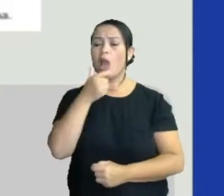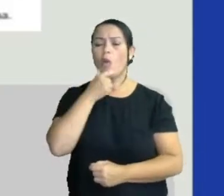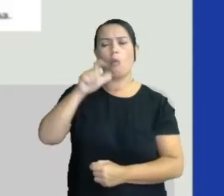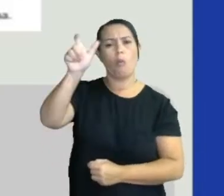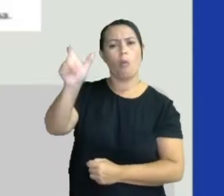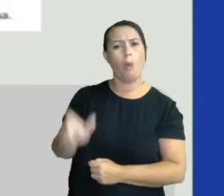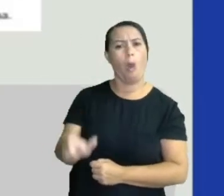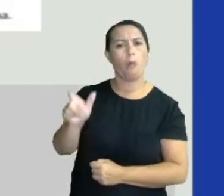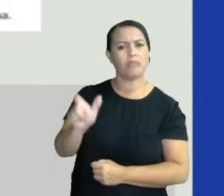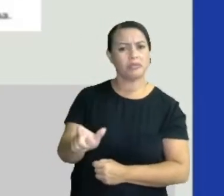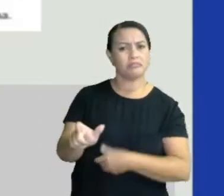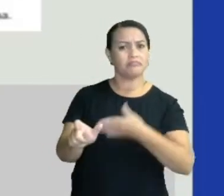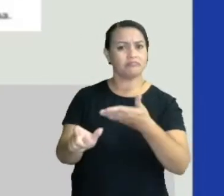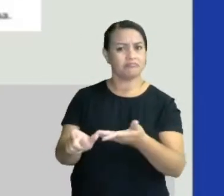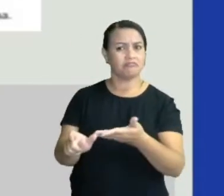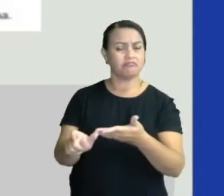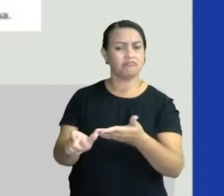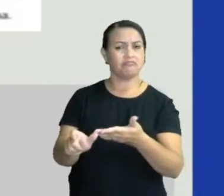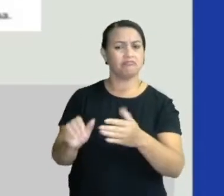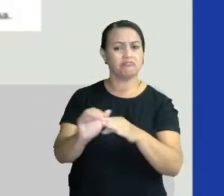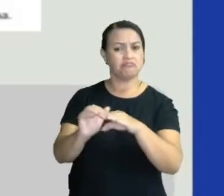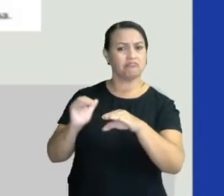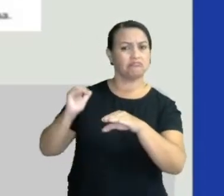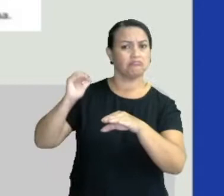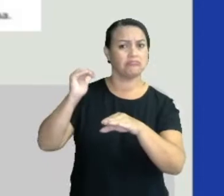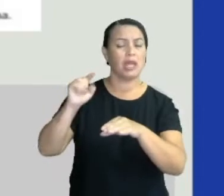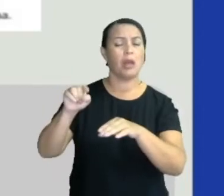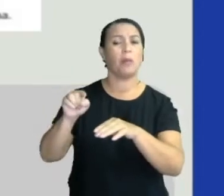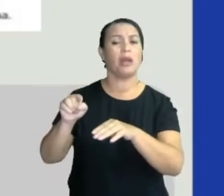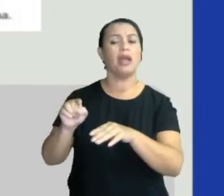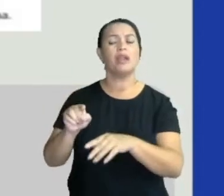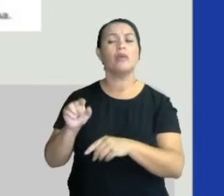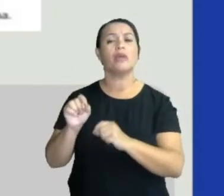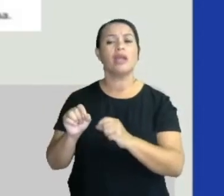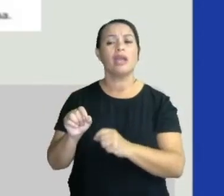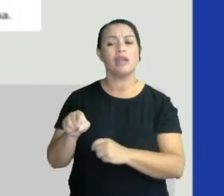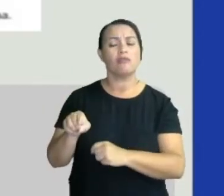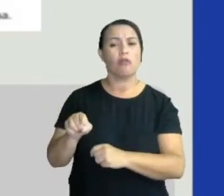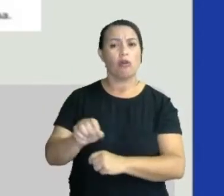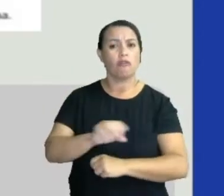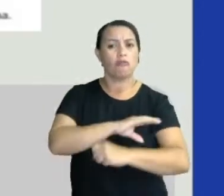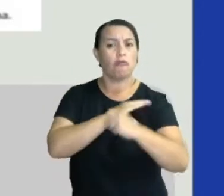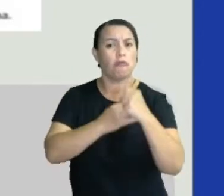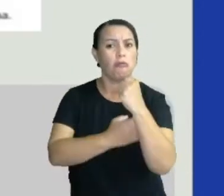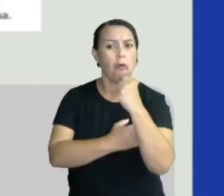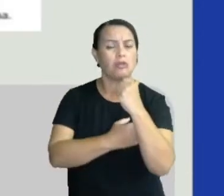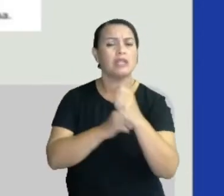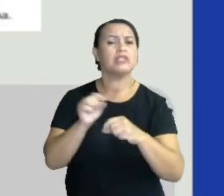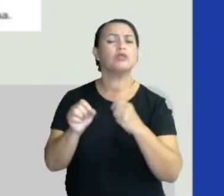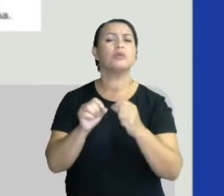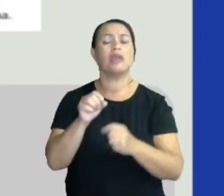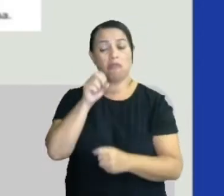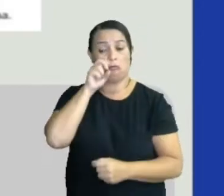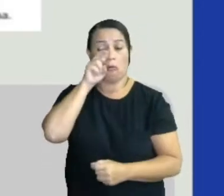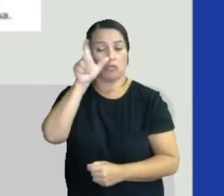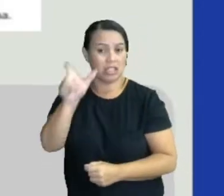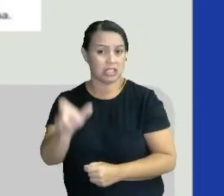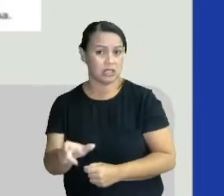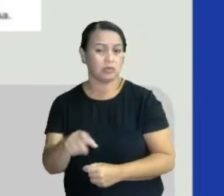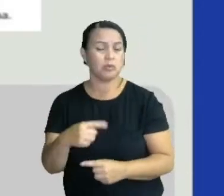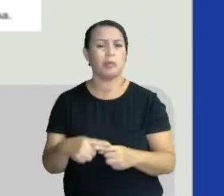um nobre, ele foi fortalecido. Esse nobre, porque assim, pessoal,